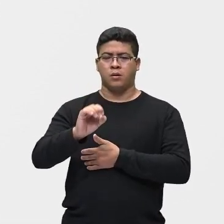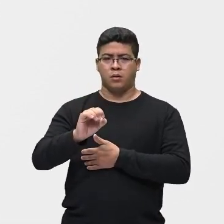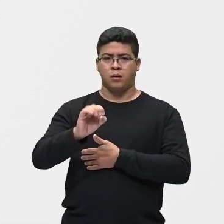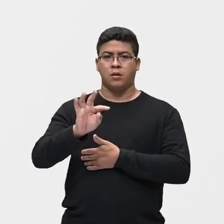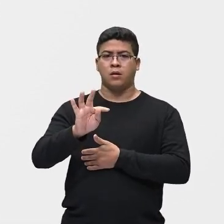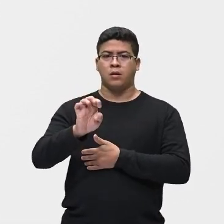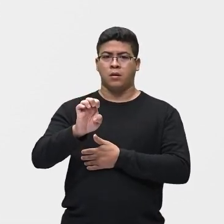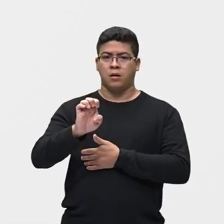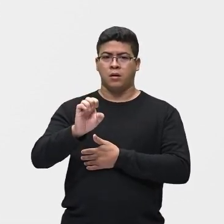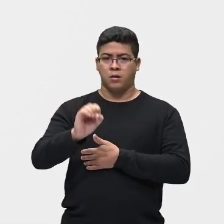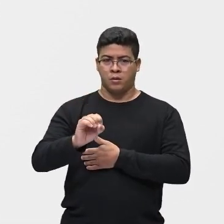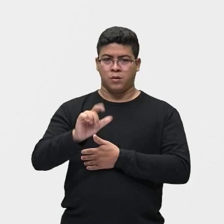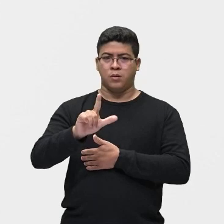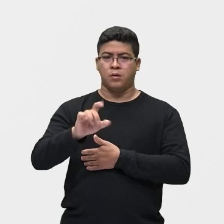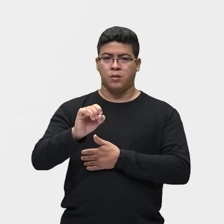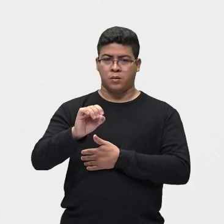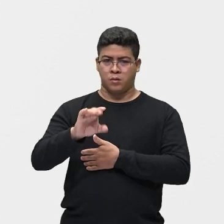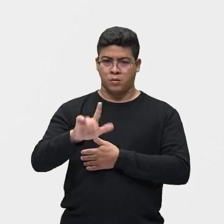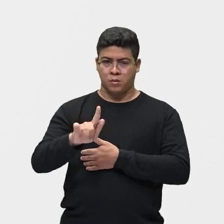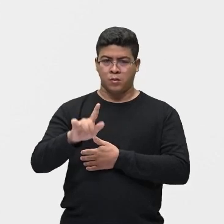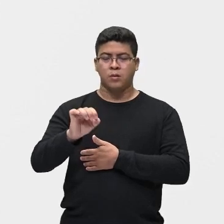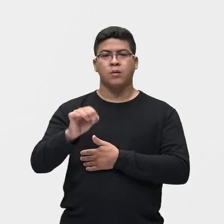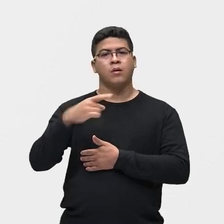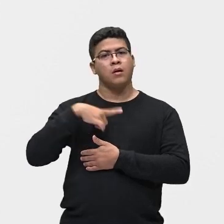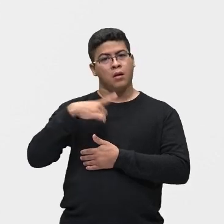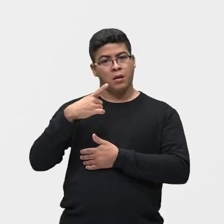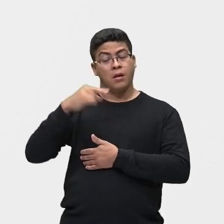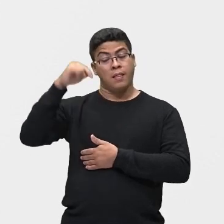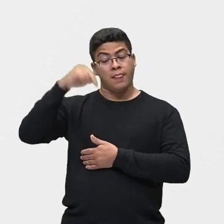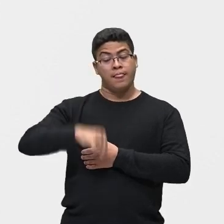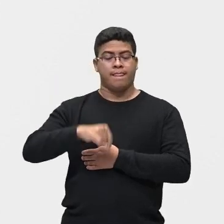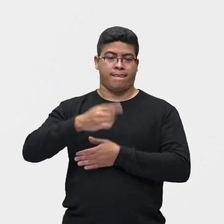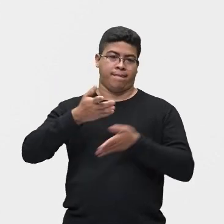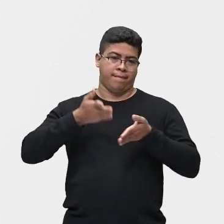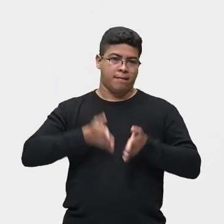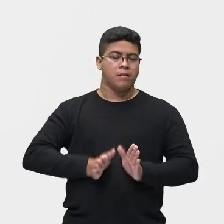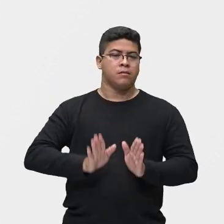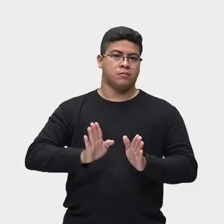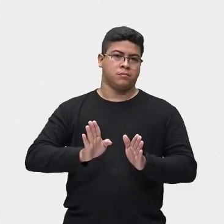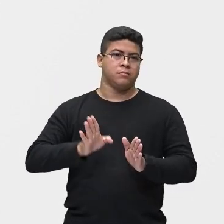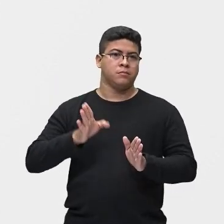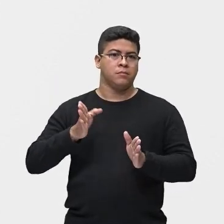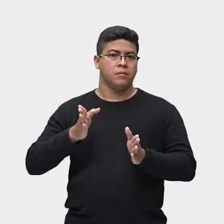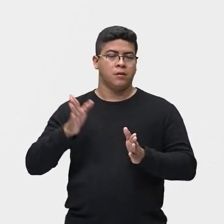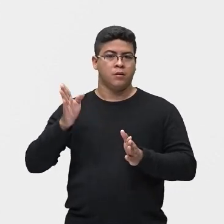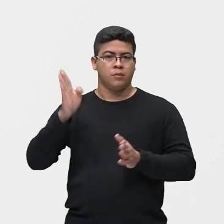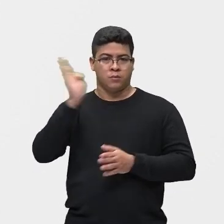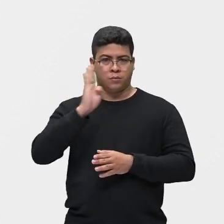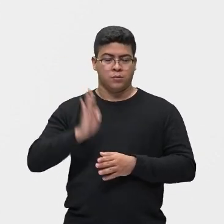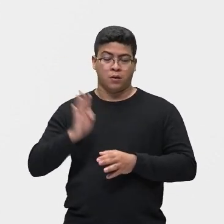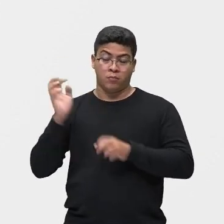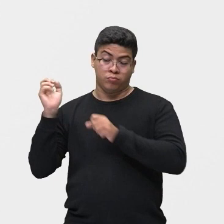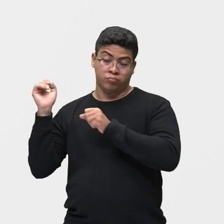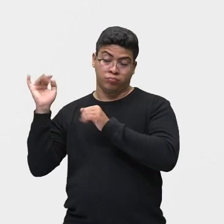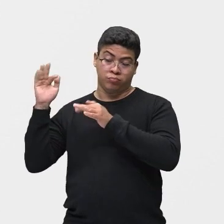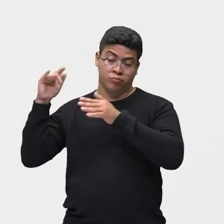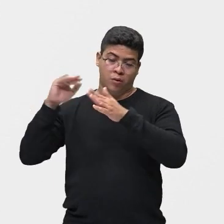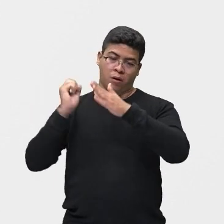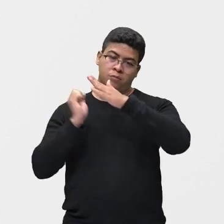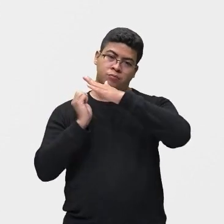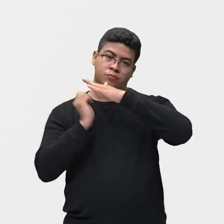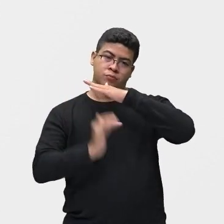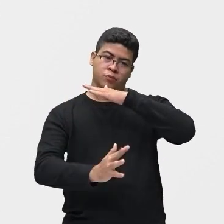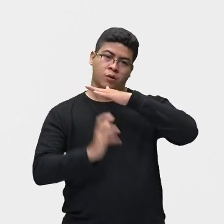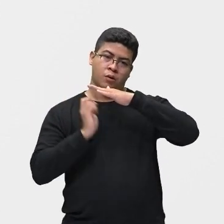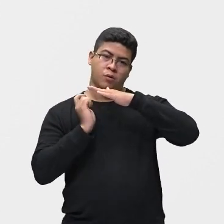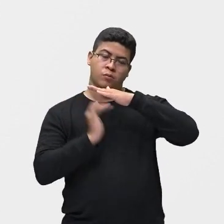marcada pela migração. Como assim, professora? A família dele migrou do Oriente para o Brasil. Por quê?